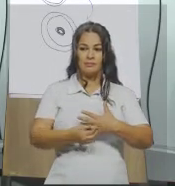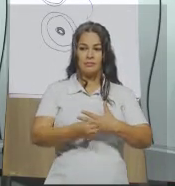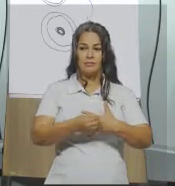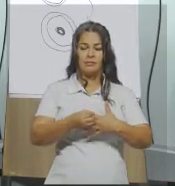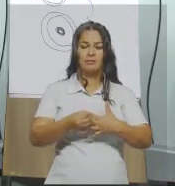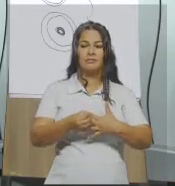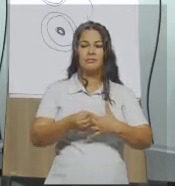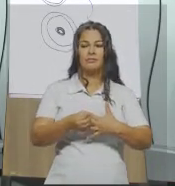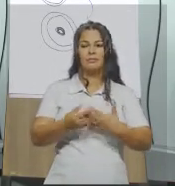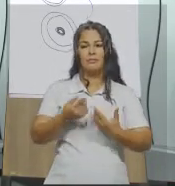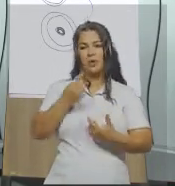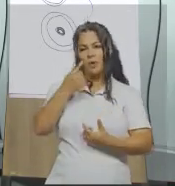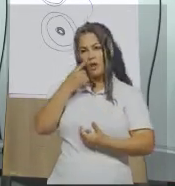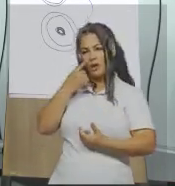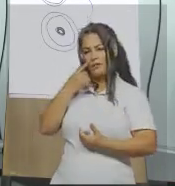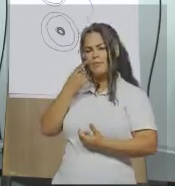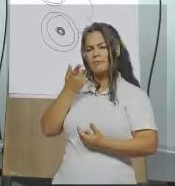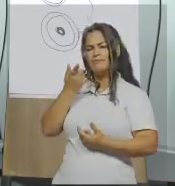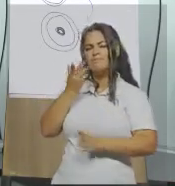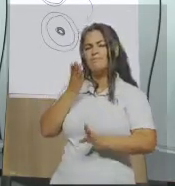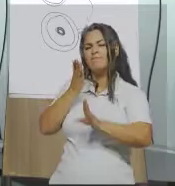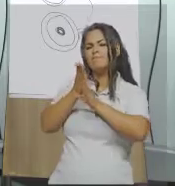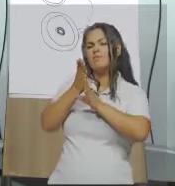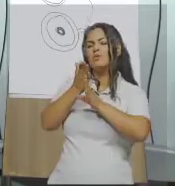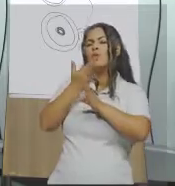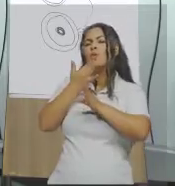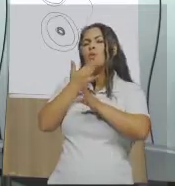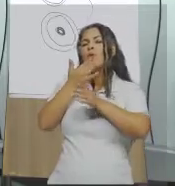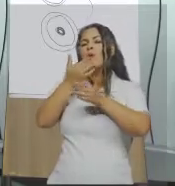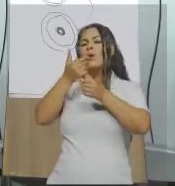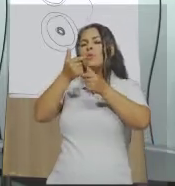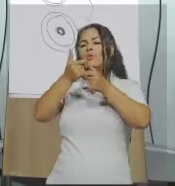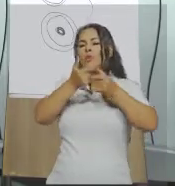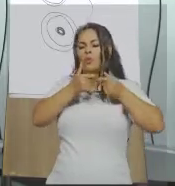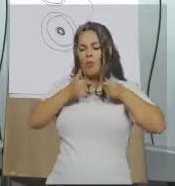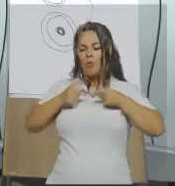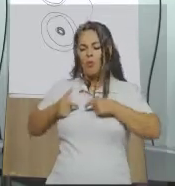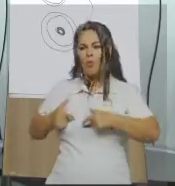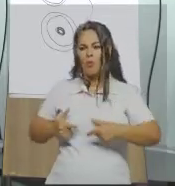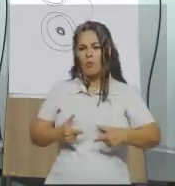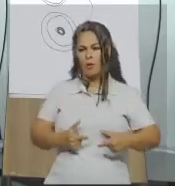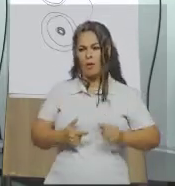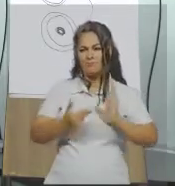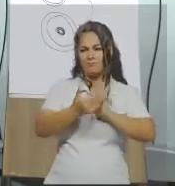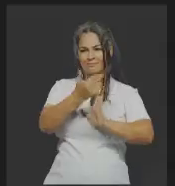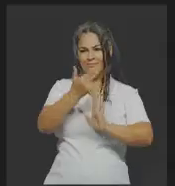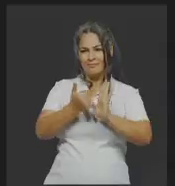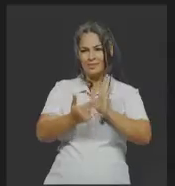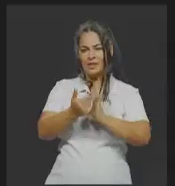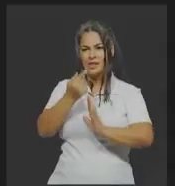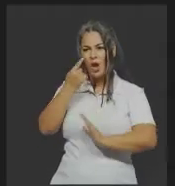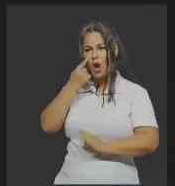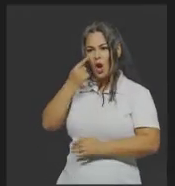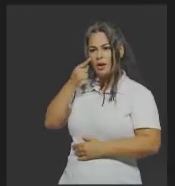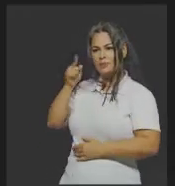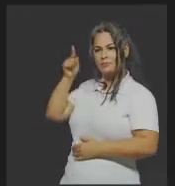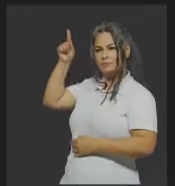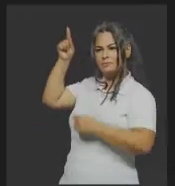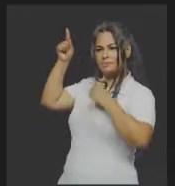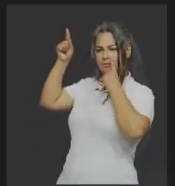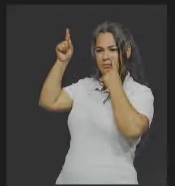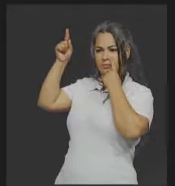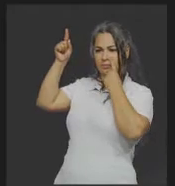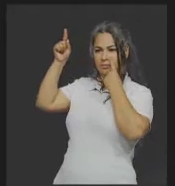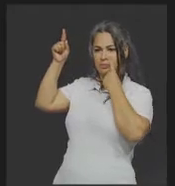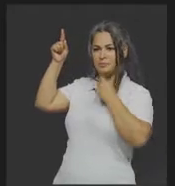E aí vamos verificar a localização dessas glândulas aqui através de uma figura. Repare aí, olhando de cima para baixo, começando